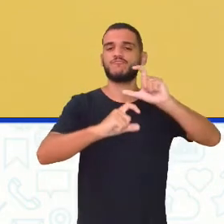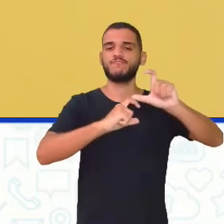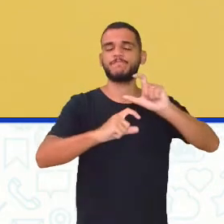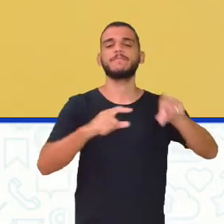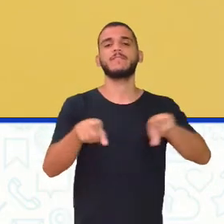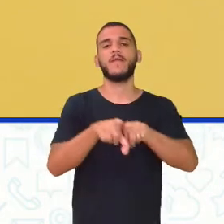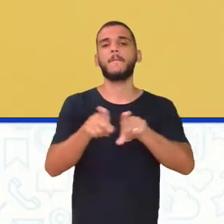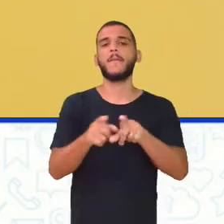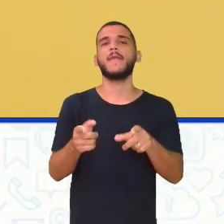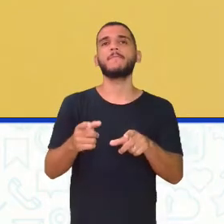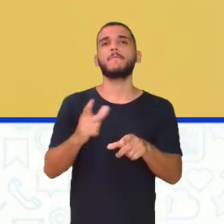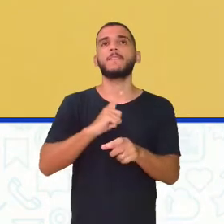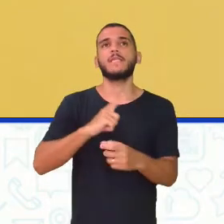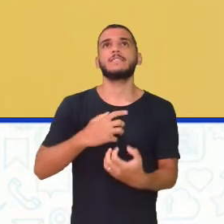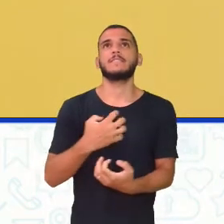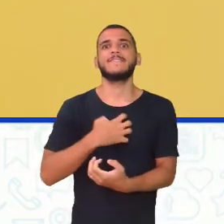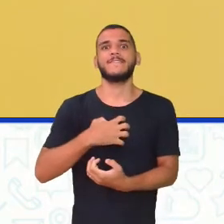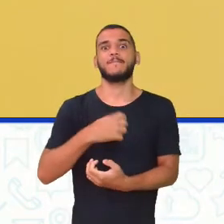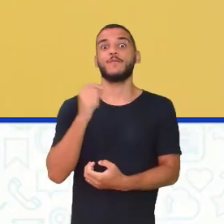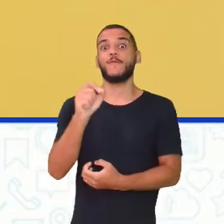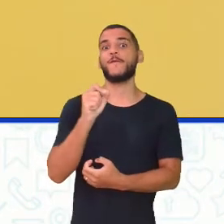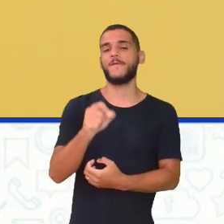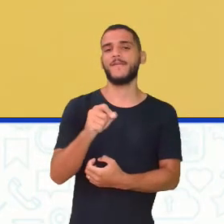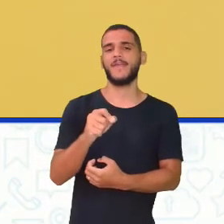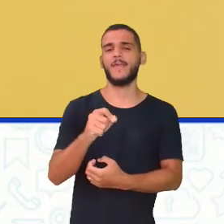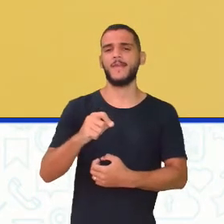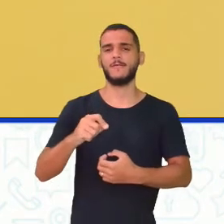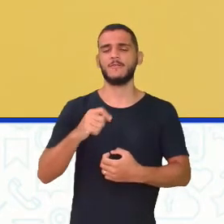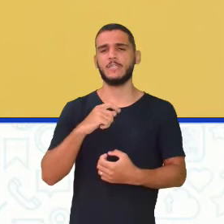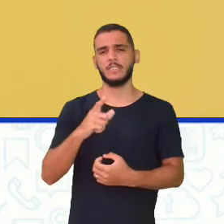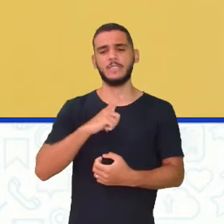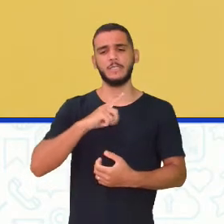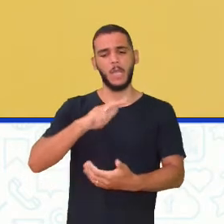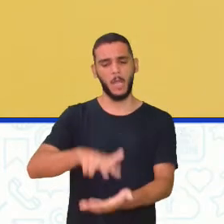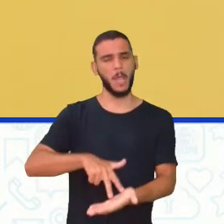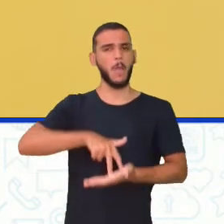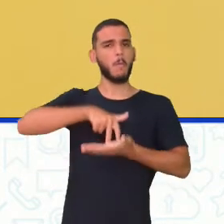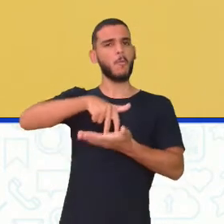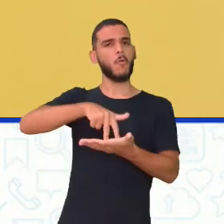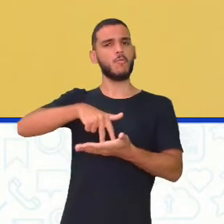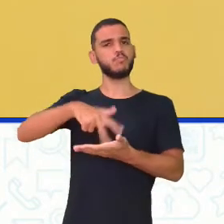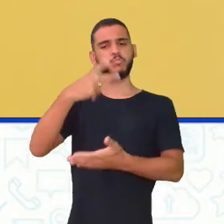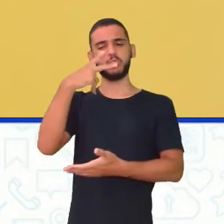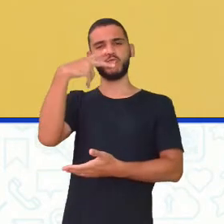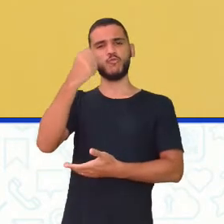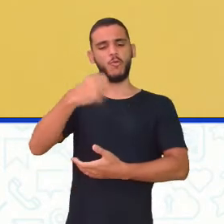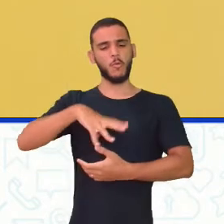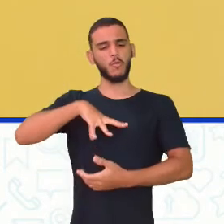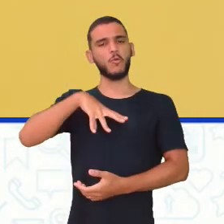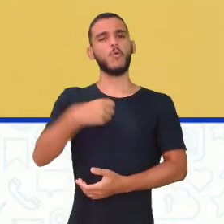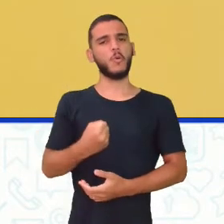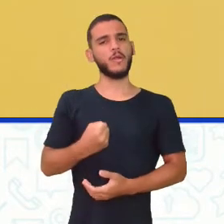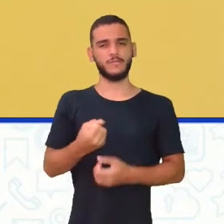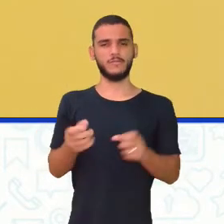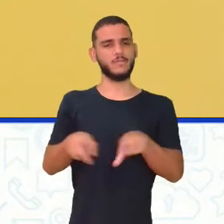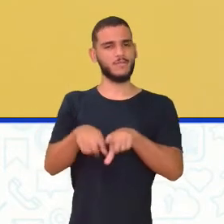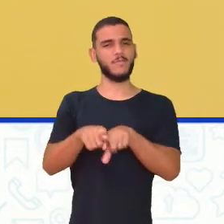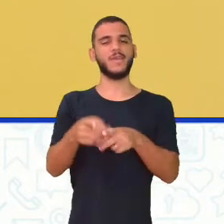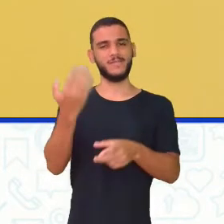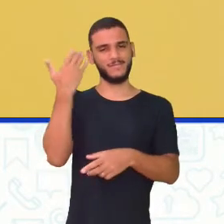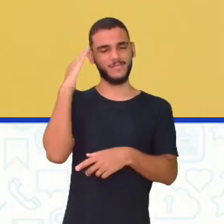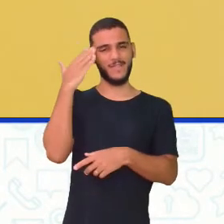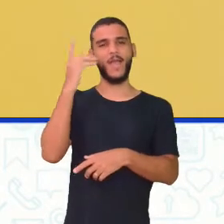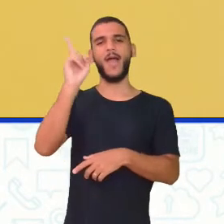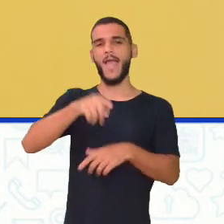também empoderadas e se coloquem nesse lugar também de força, de coragem, de desprendimento. Então, é